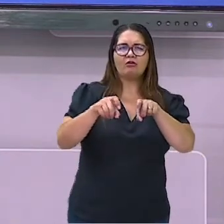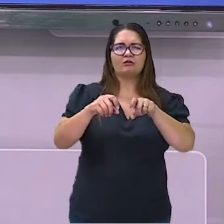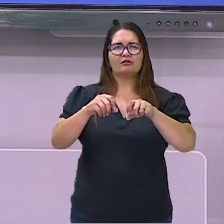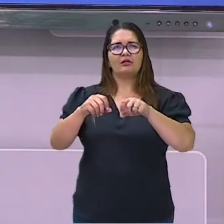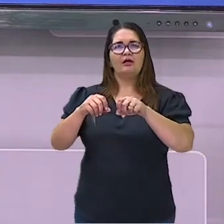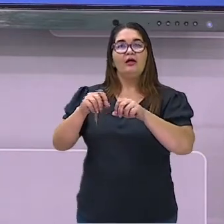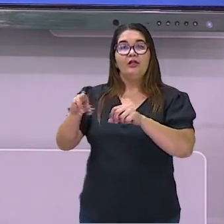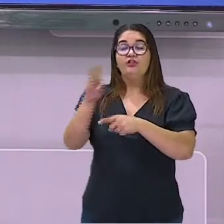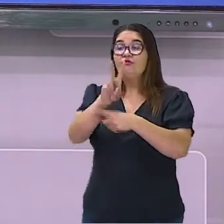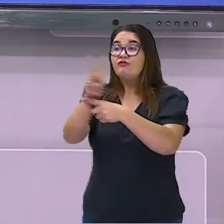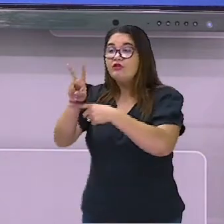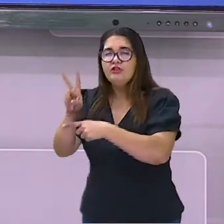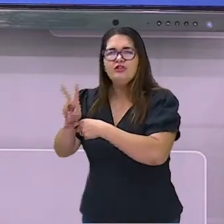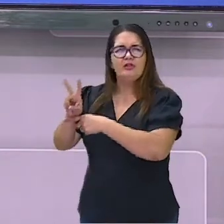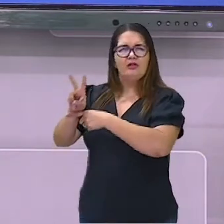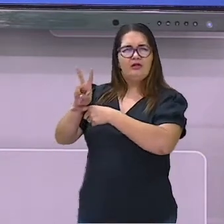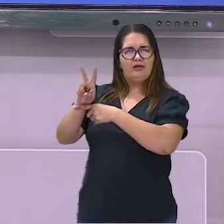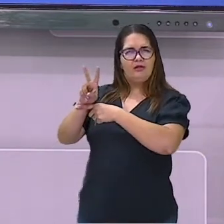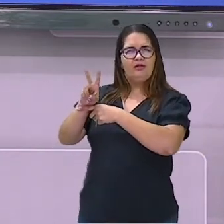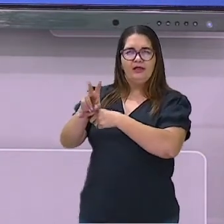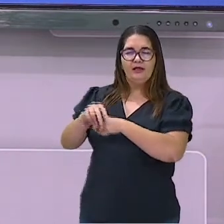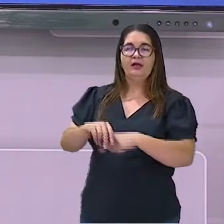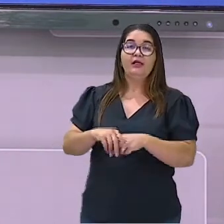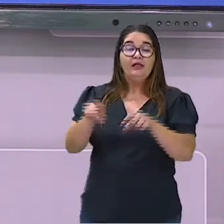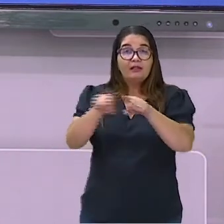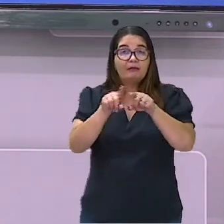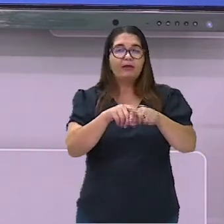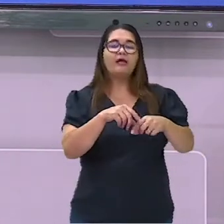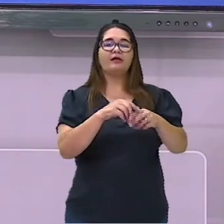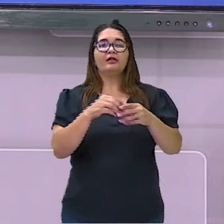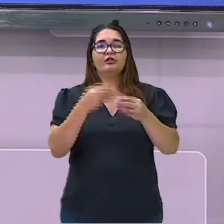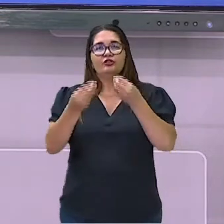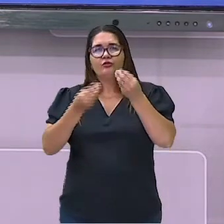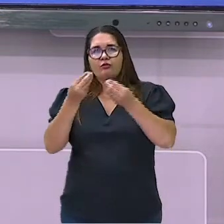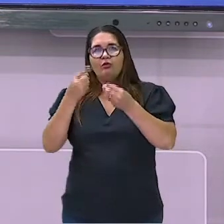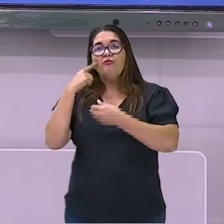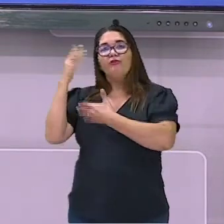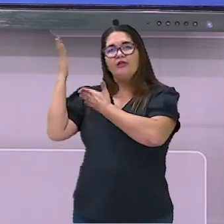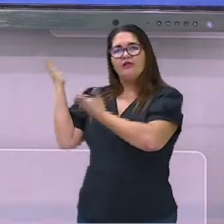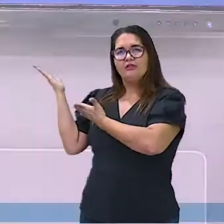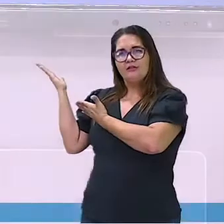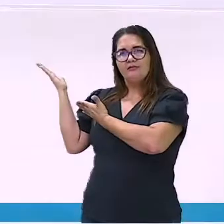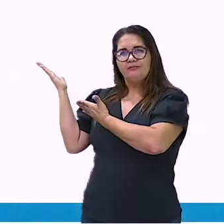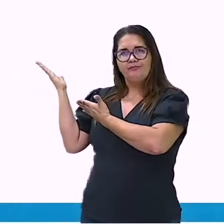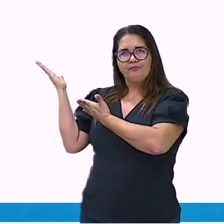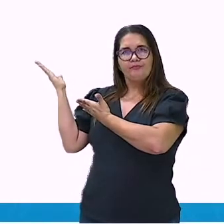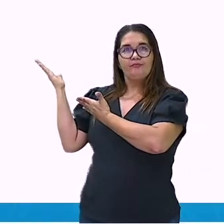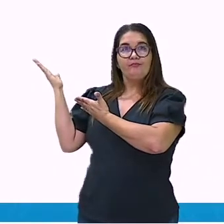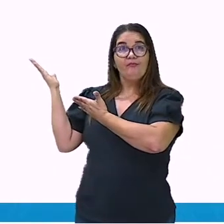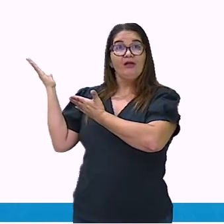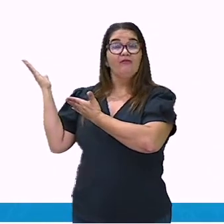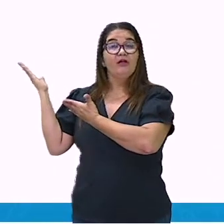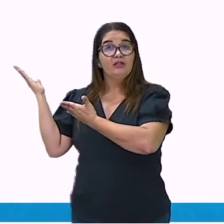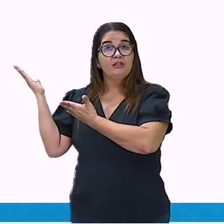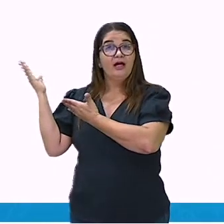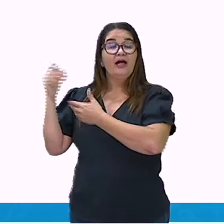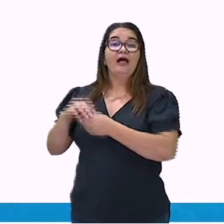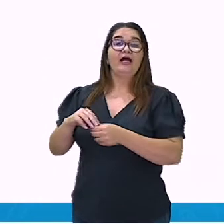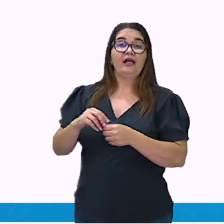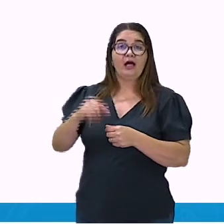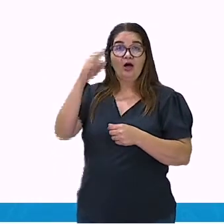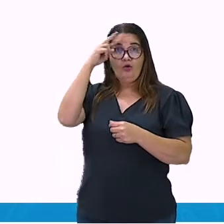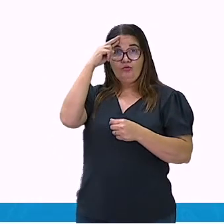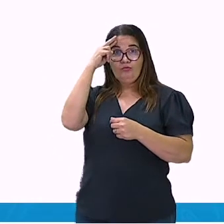era bem determinado, bem separado. Então, nós temos, nessa imagem, o mestre de açúcar, o